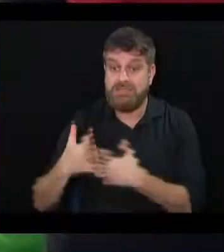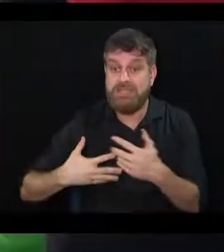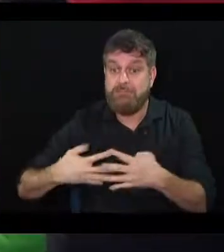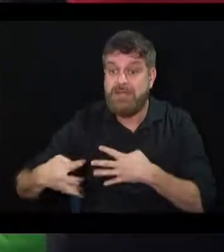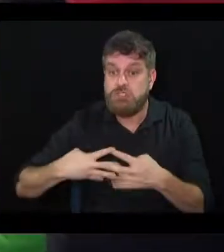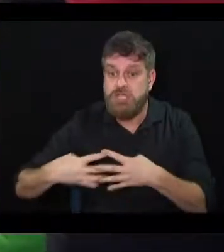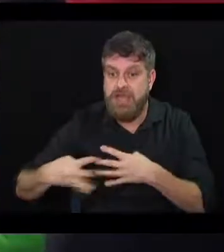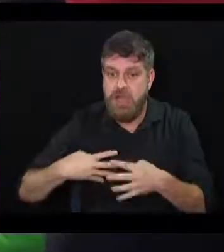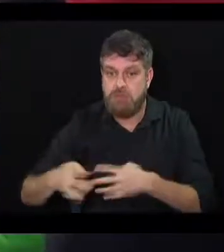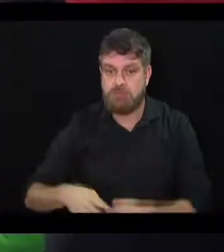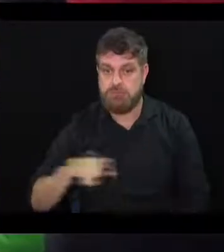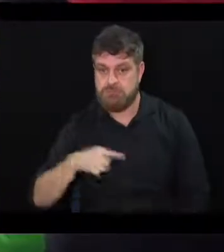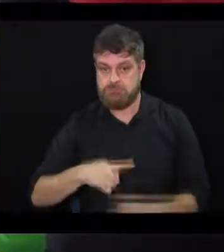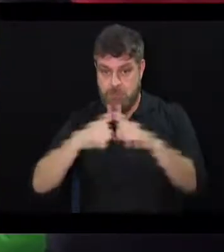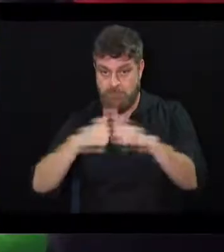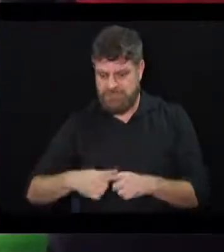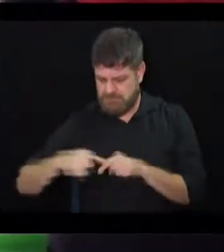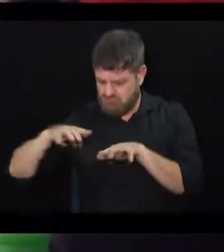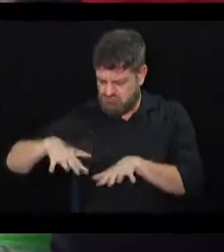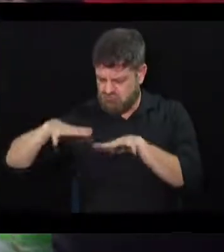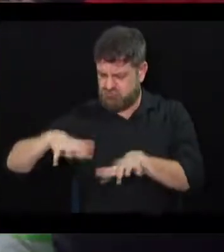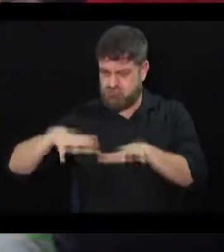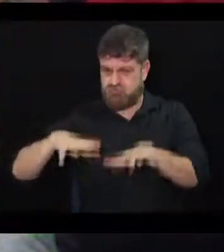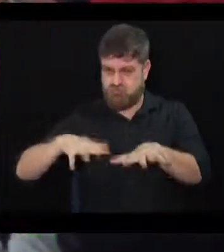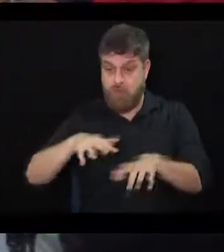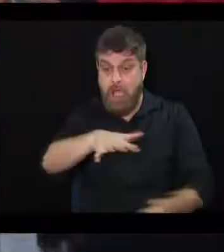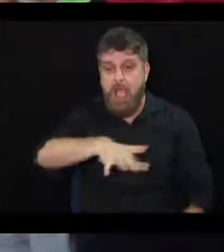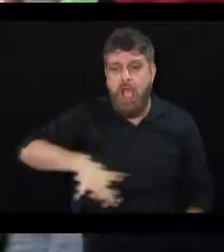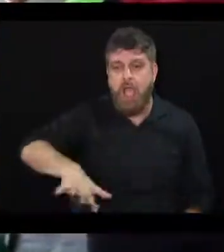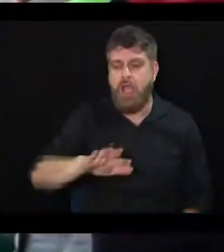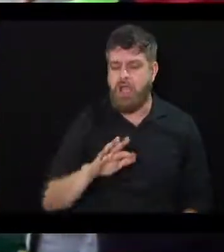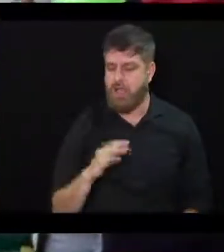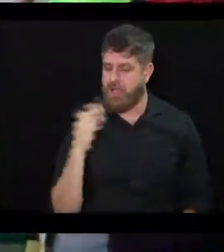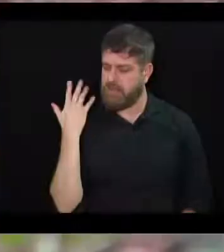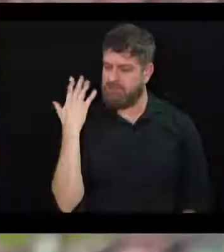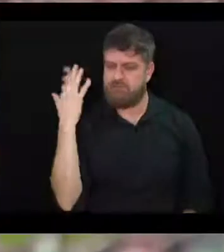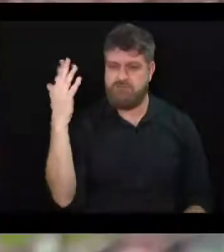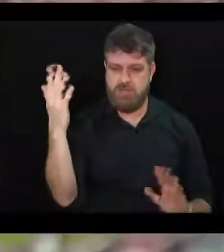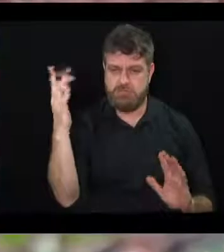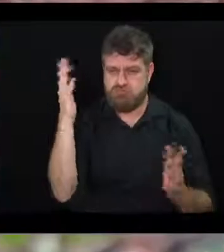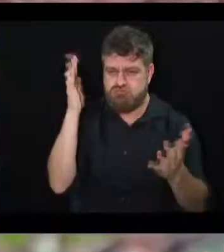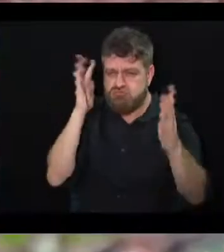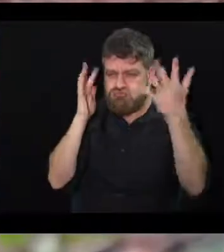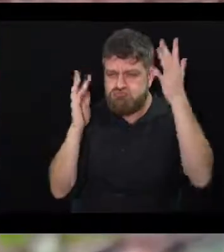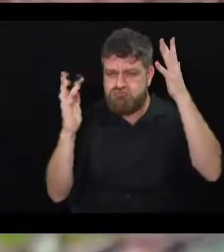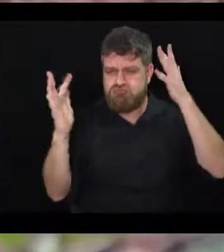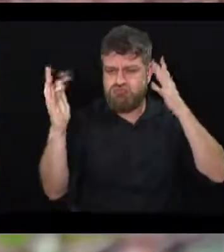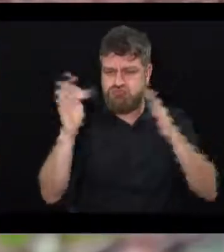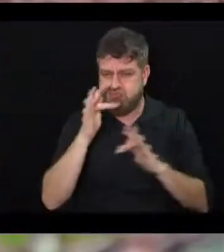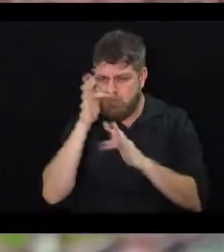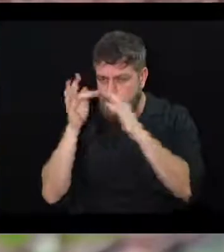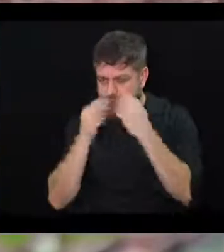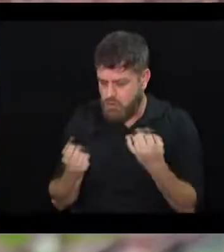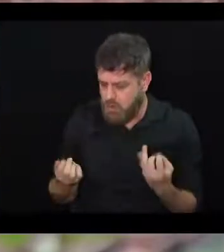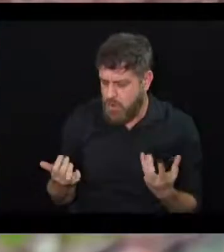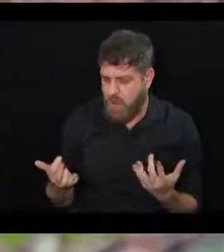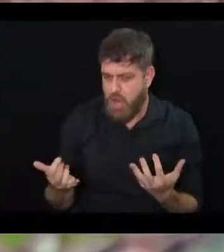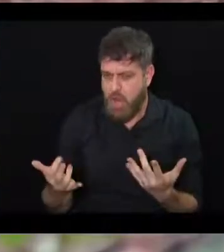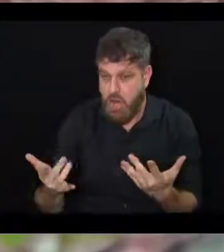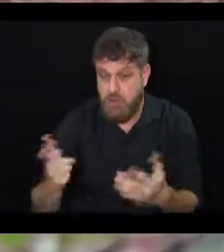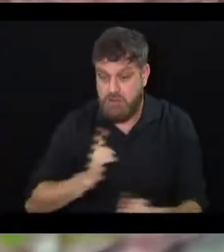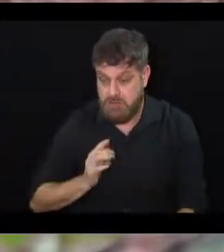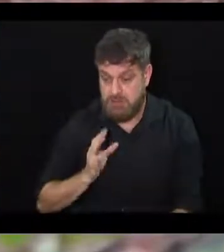A competição acontece em meio a uma área de vegetação remanescente de Mata Atlântica que abriga